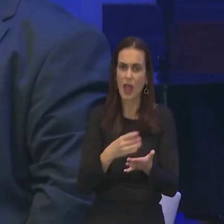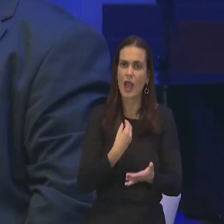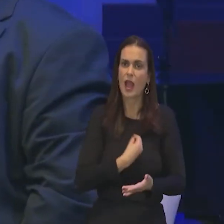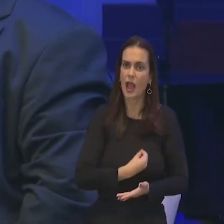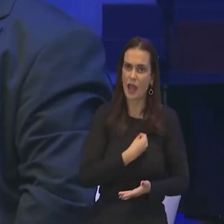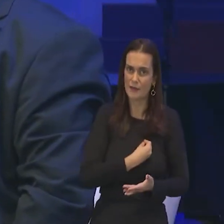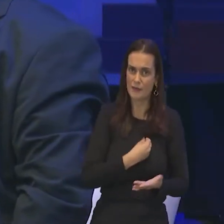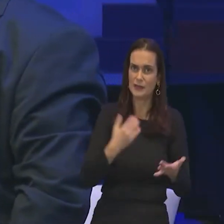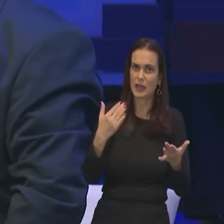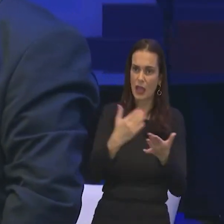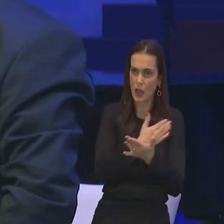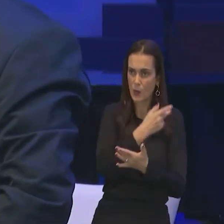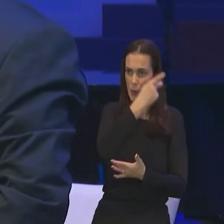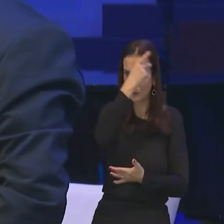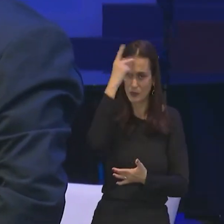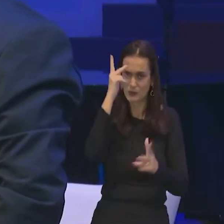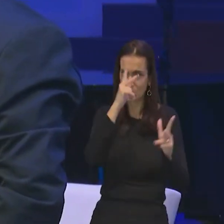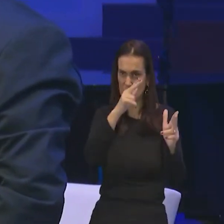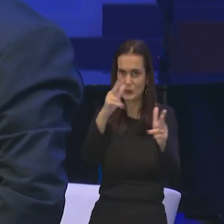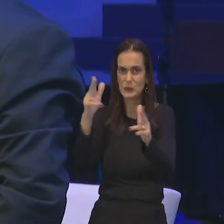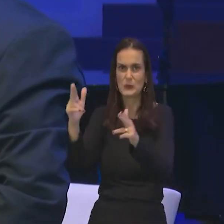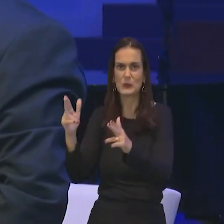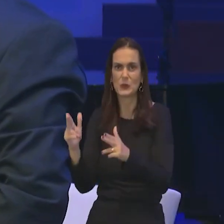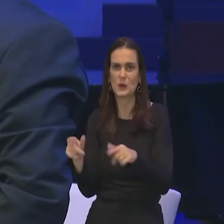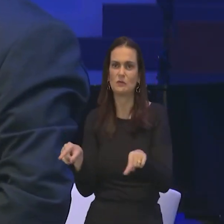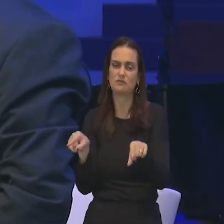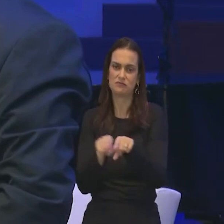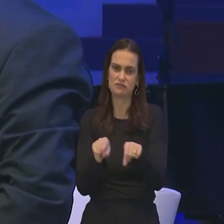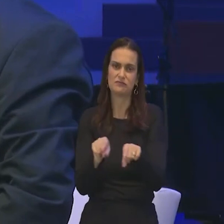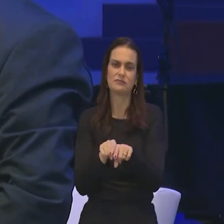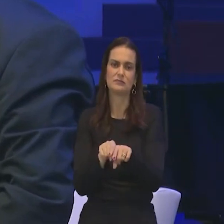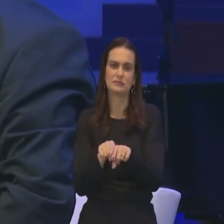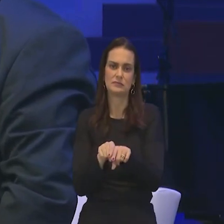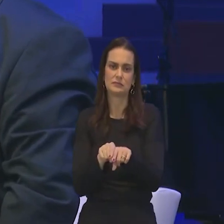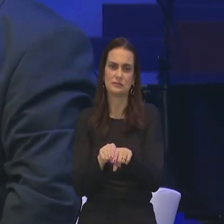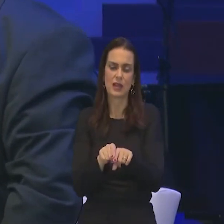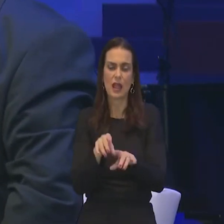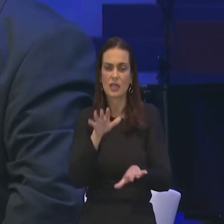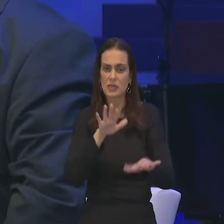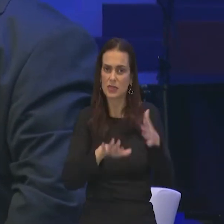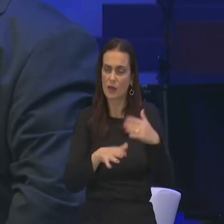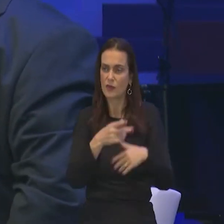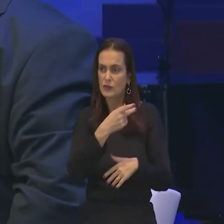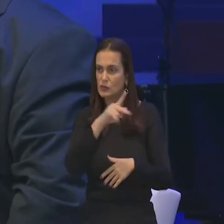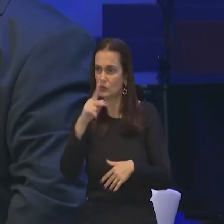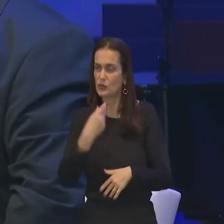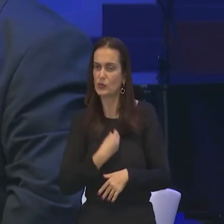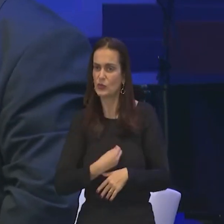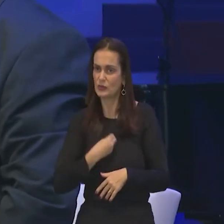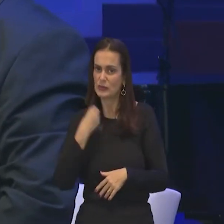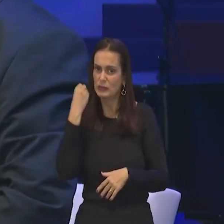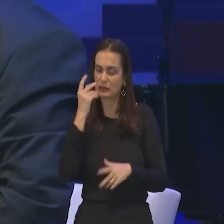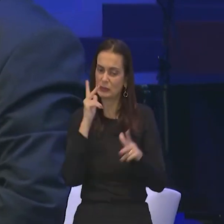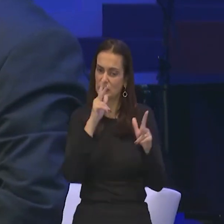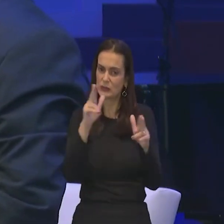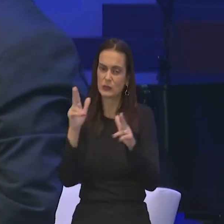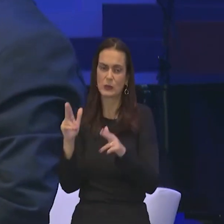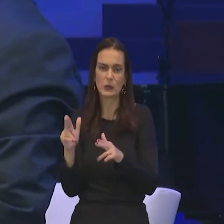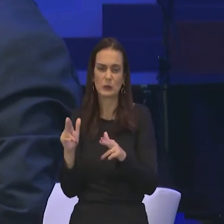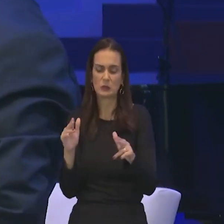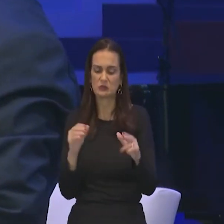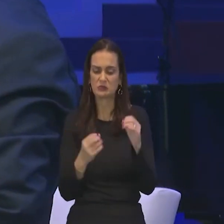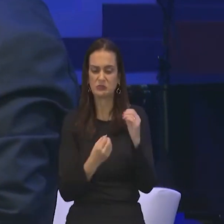nesta manhã, você que me ouve nesta hora também, possivelmente a sua vida esteja desta forma, queridos, sem